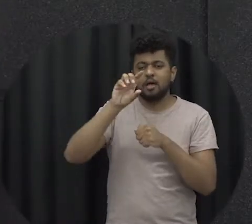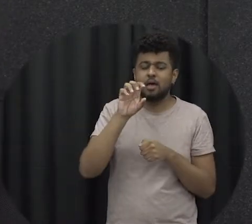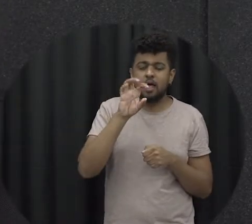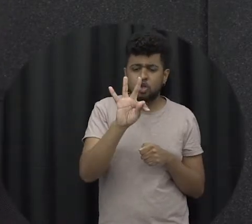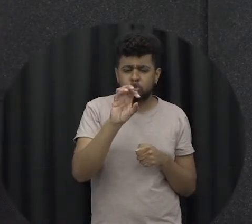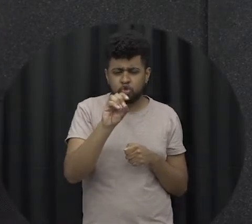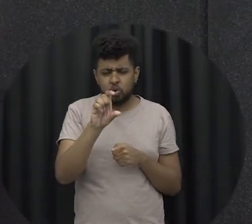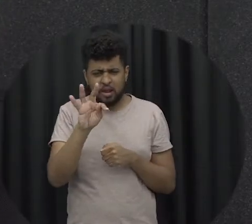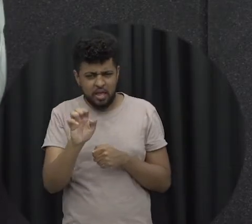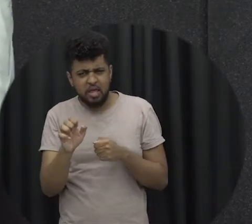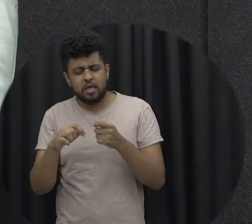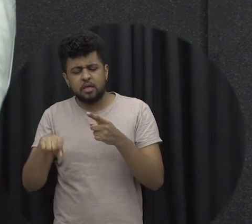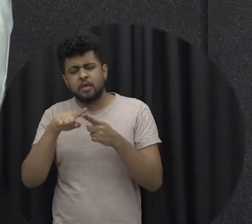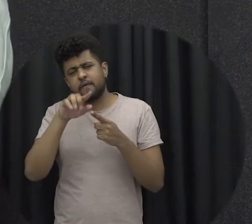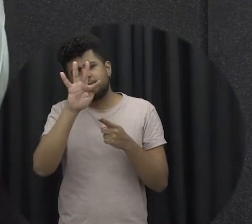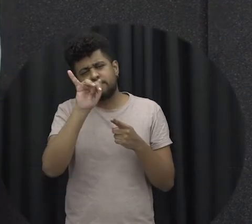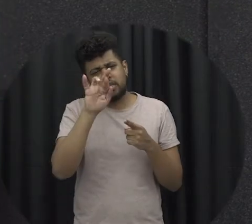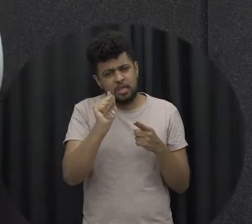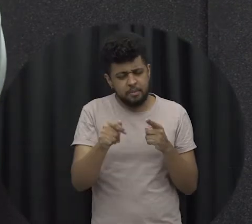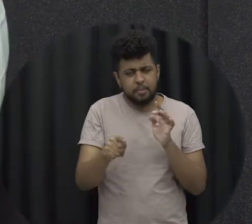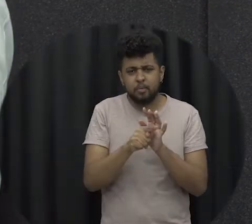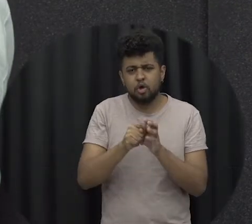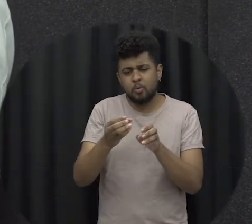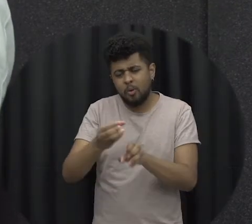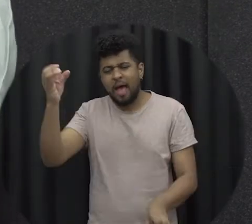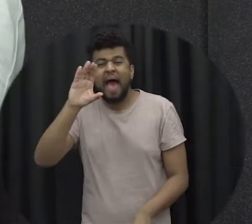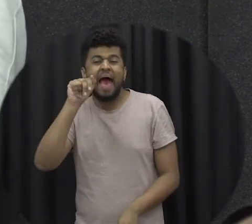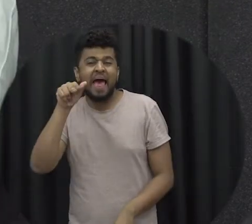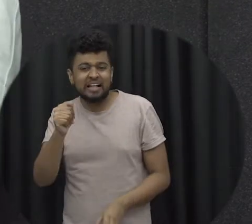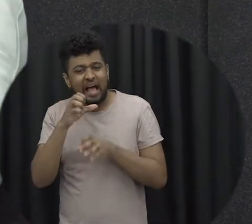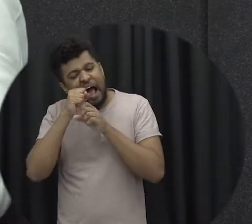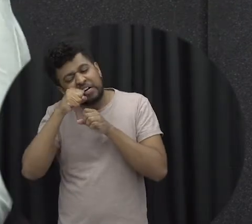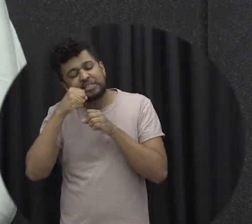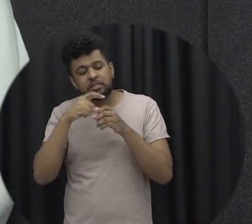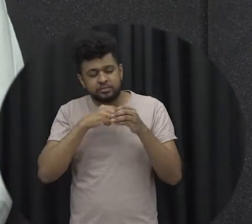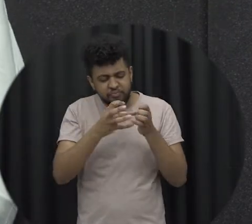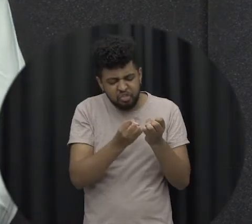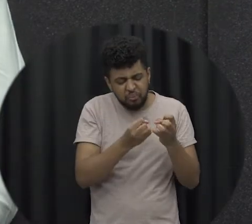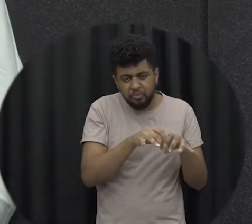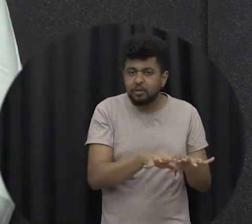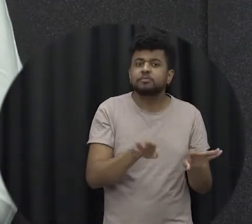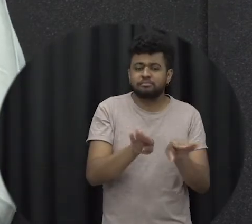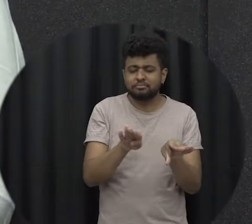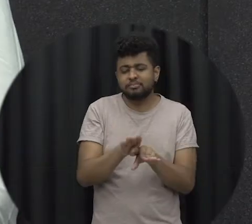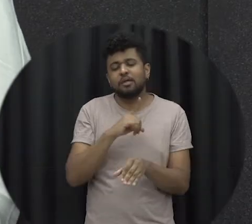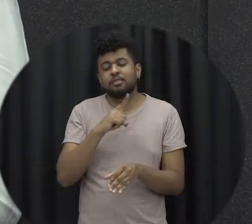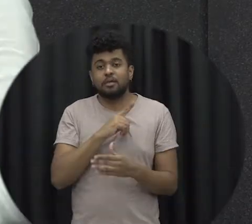toletes de fibra, de bagaço de cana, né? Aí formam... E aí eles crescem bonitinho também. Tem